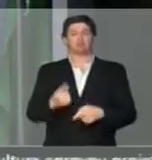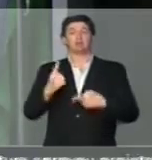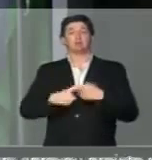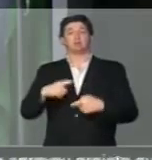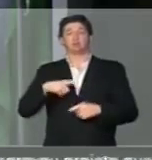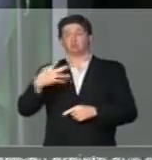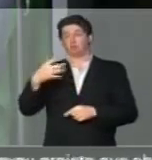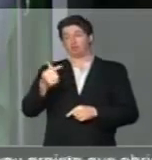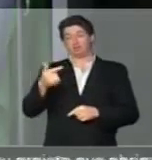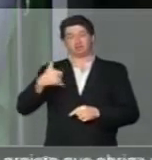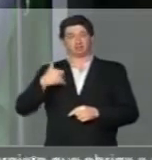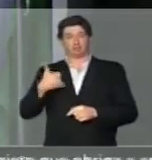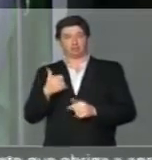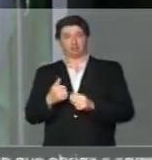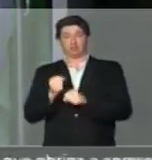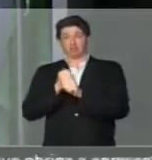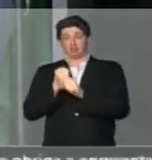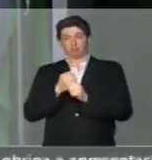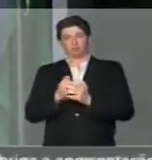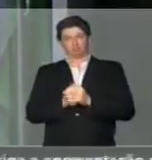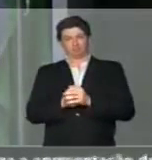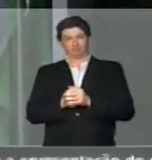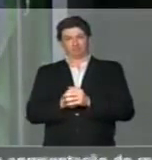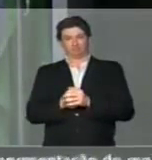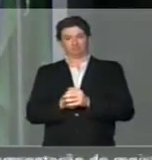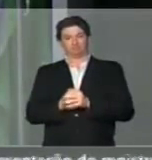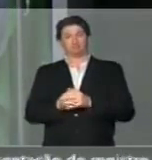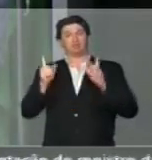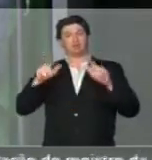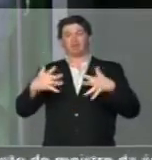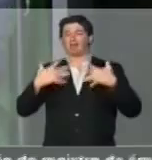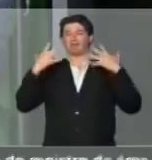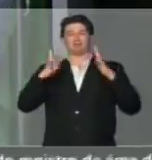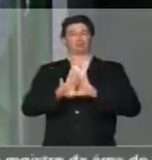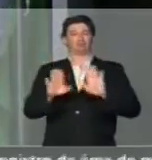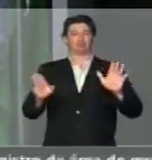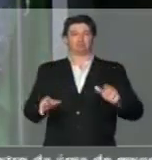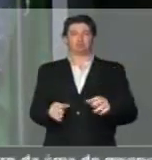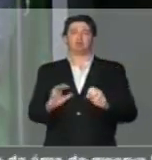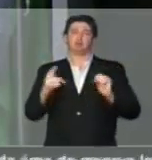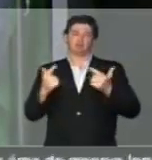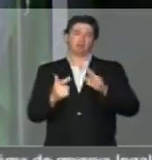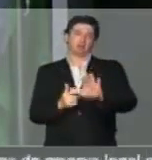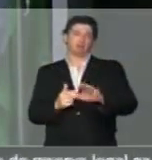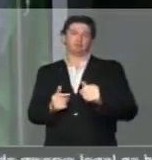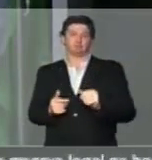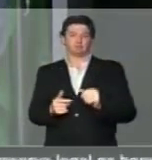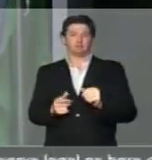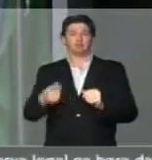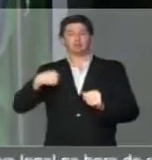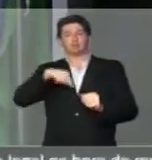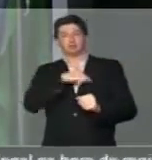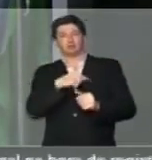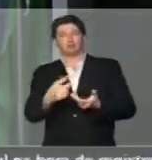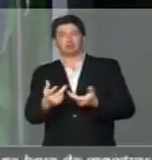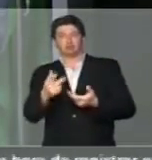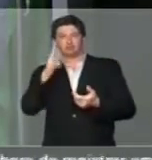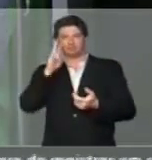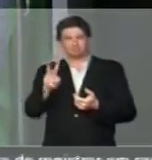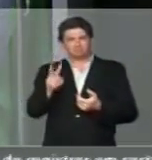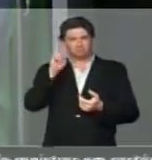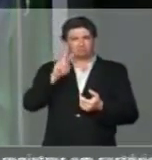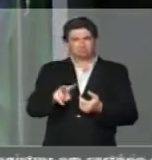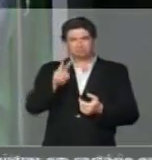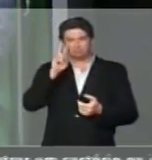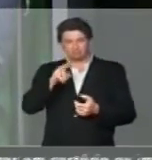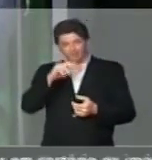47 anos. Realmente é só alegria. Logicamente que o que a gente tem